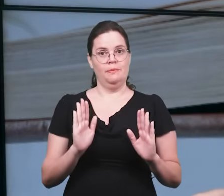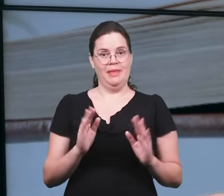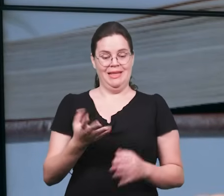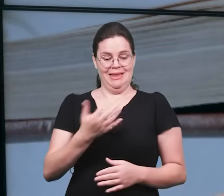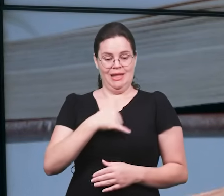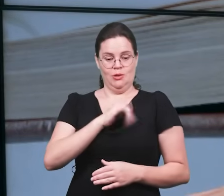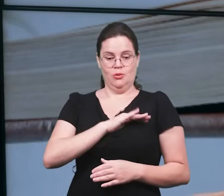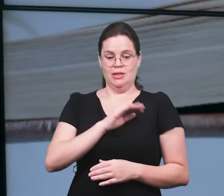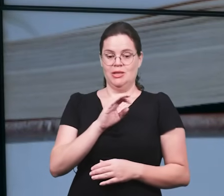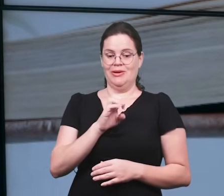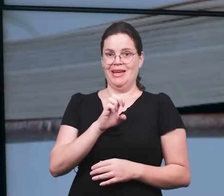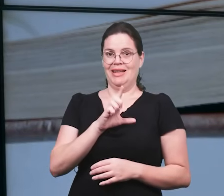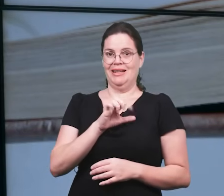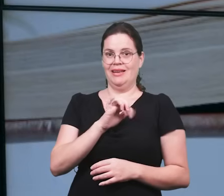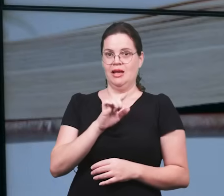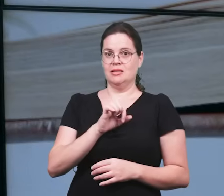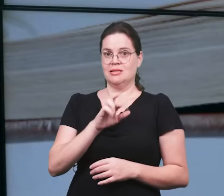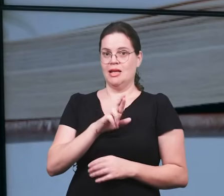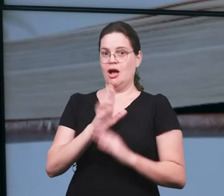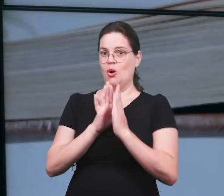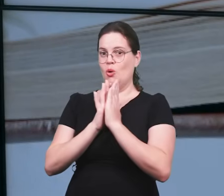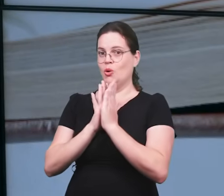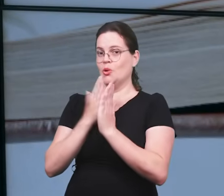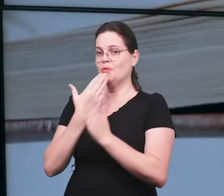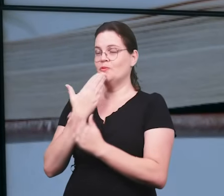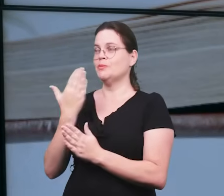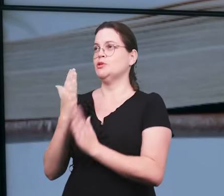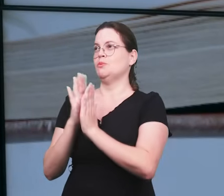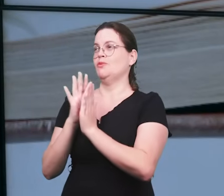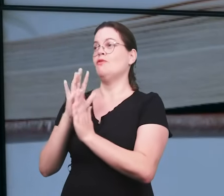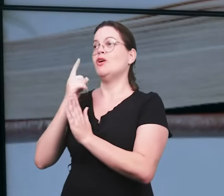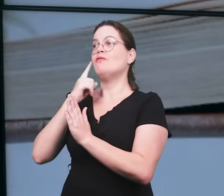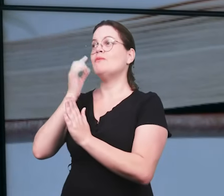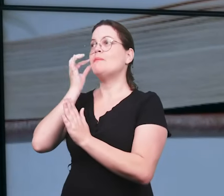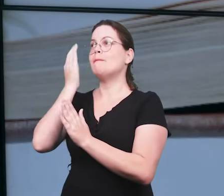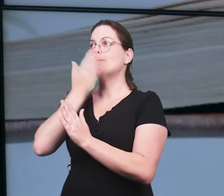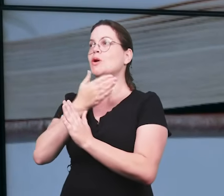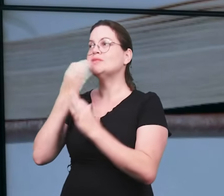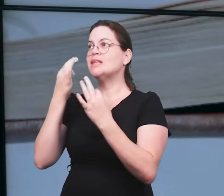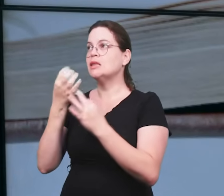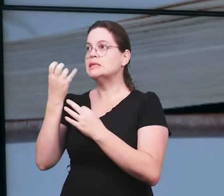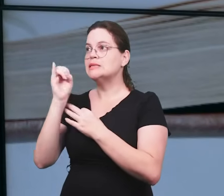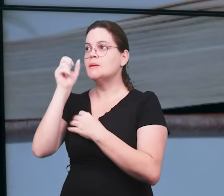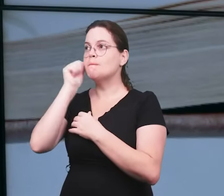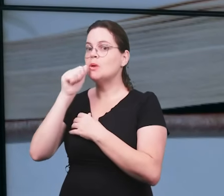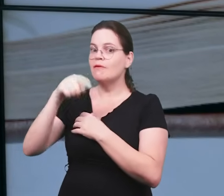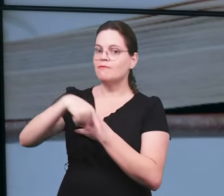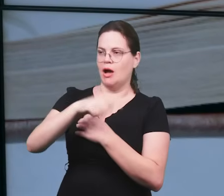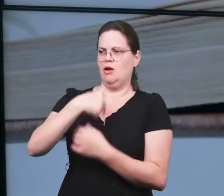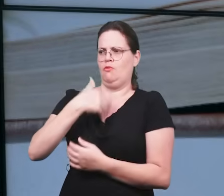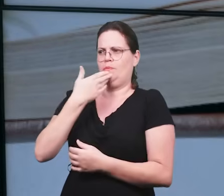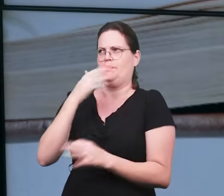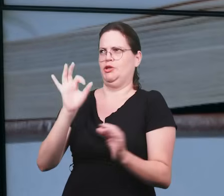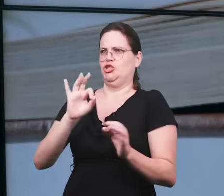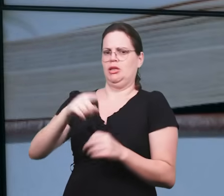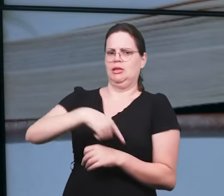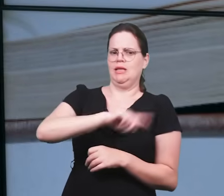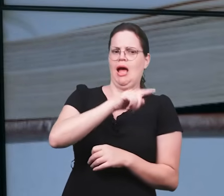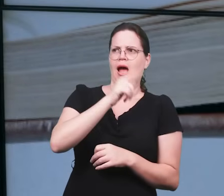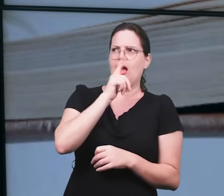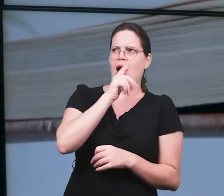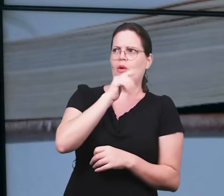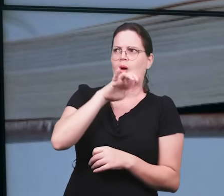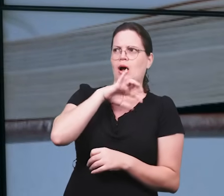seu coração ao Senhor e pediu ao Senhor como um sinal, mas isso já estava na vida dela, essa proatividade,